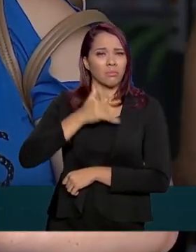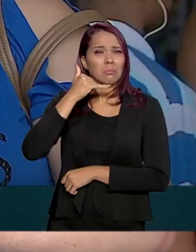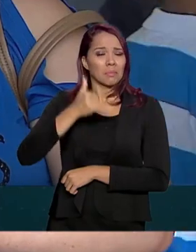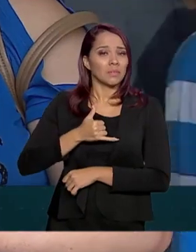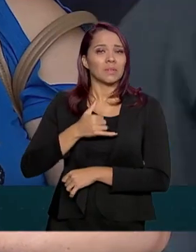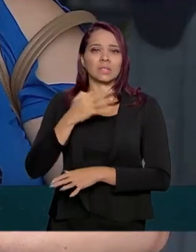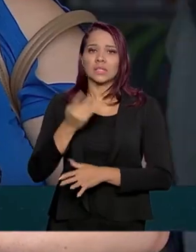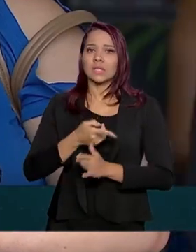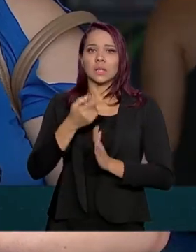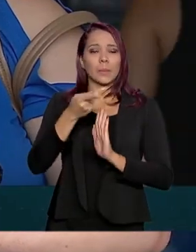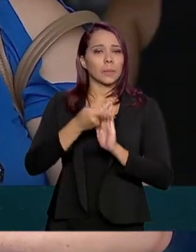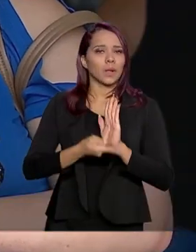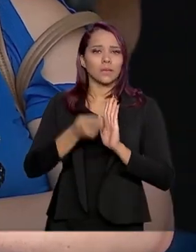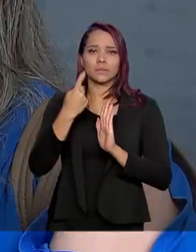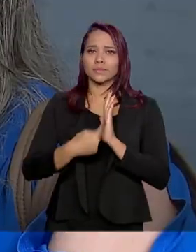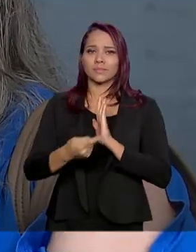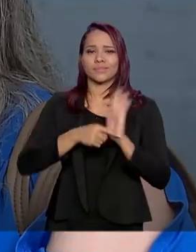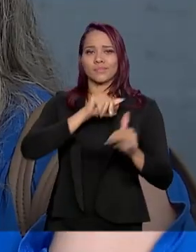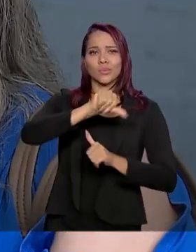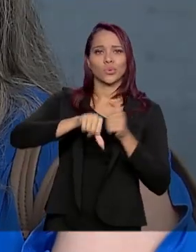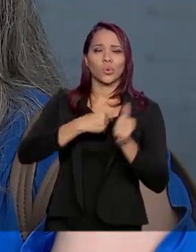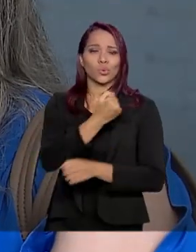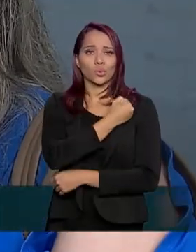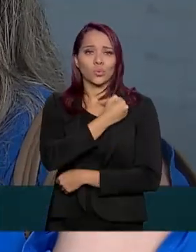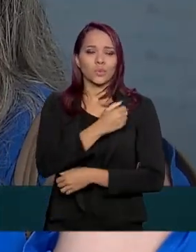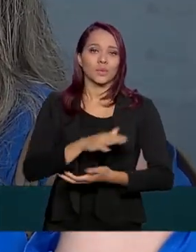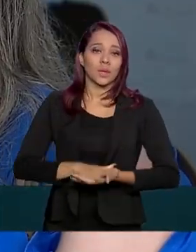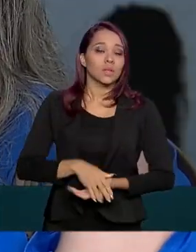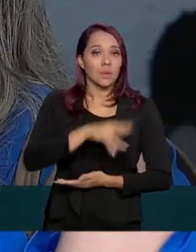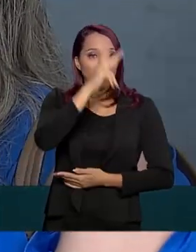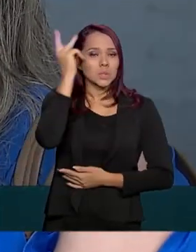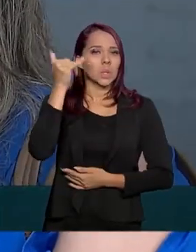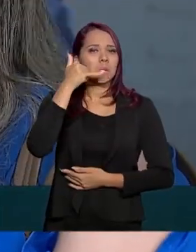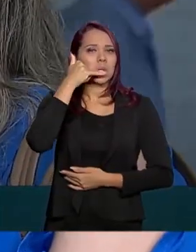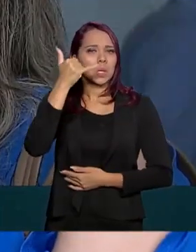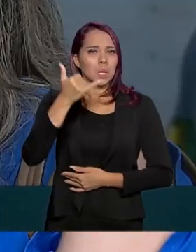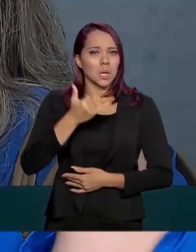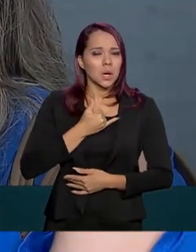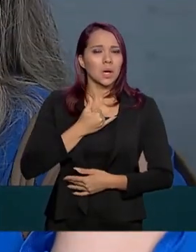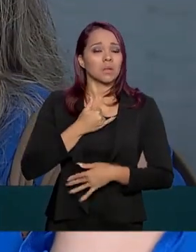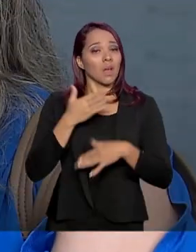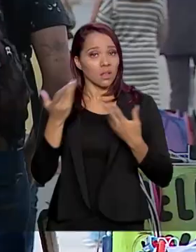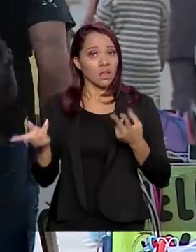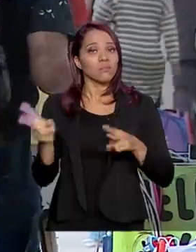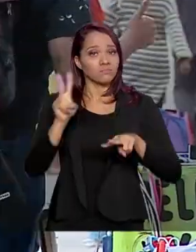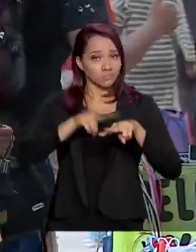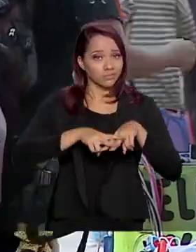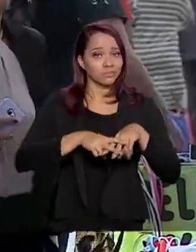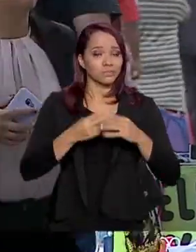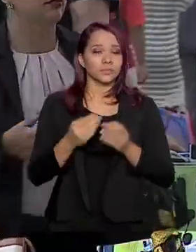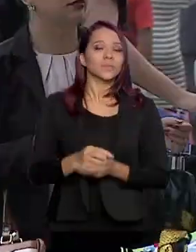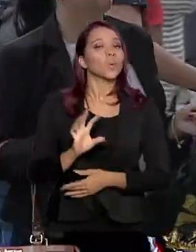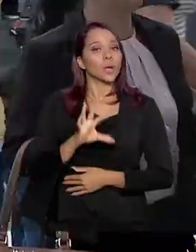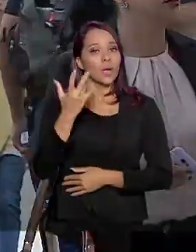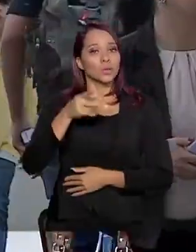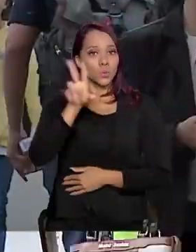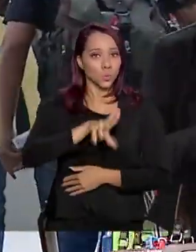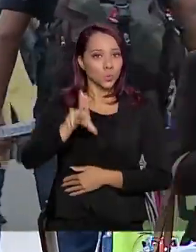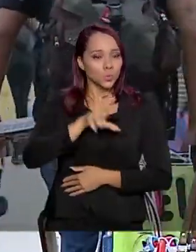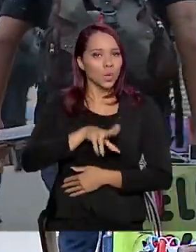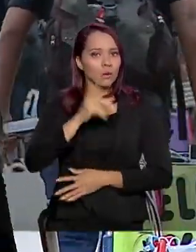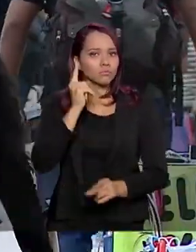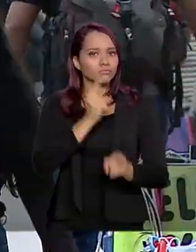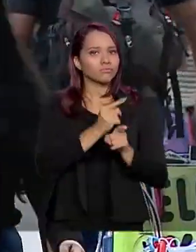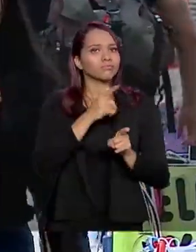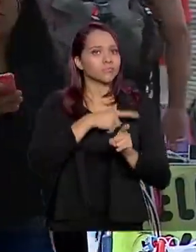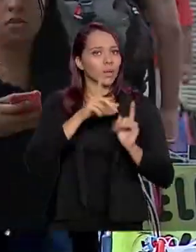com o plano e mudou de número. De pessoas ligando para mim, até presídios mesmo. Caso o usuário constate